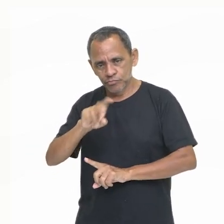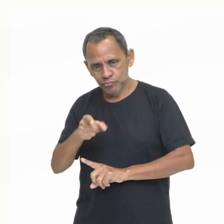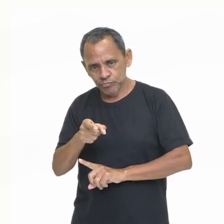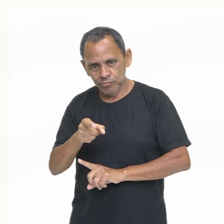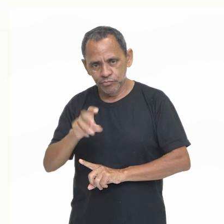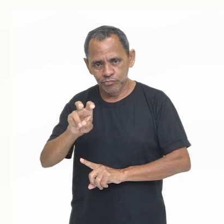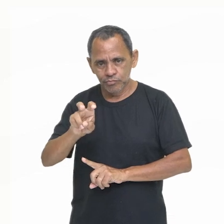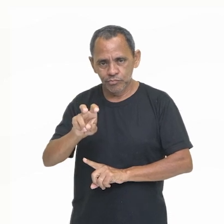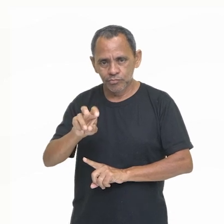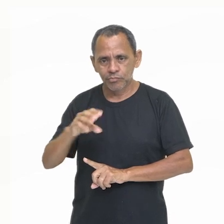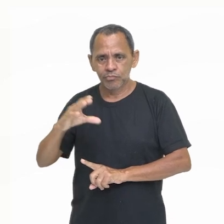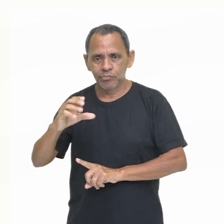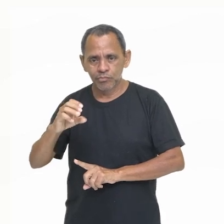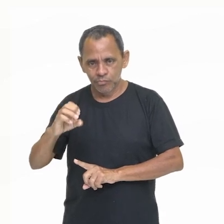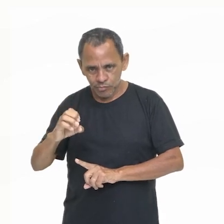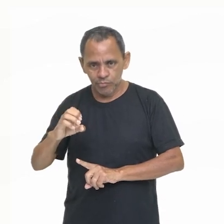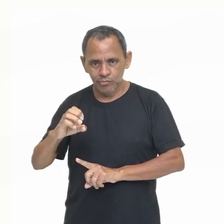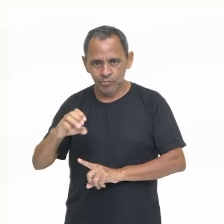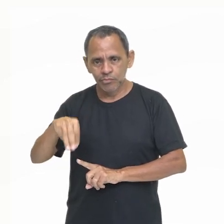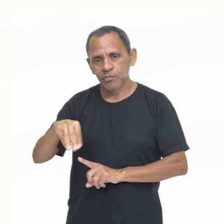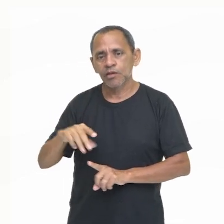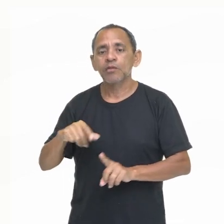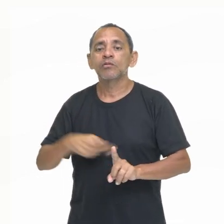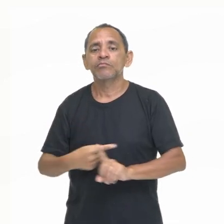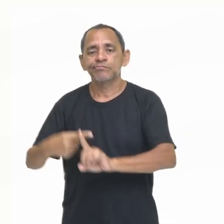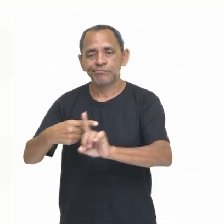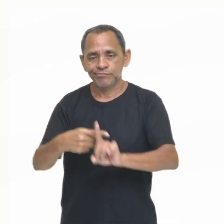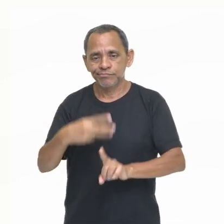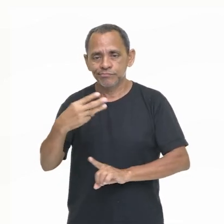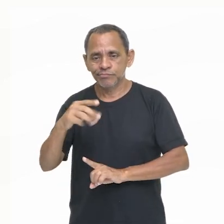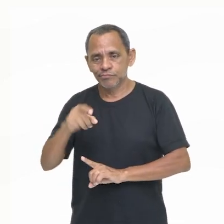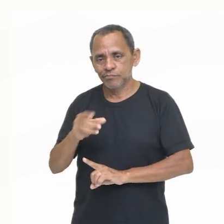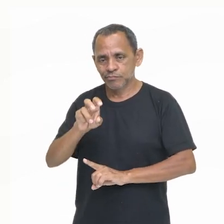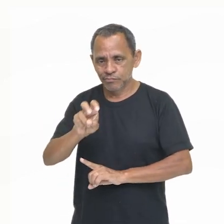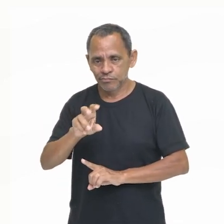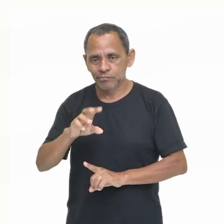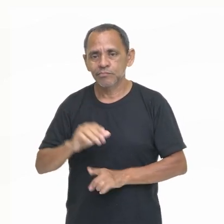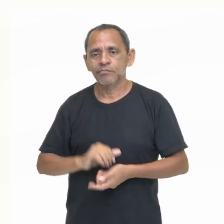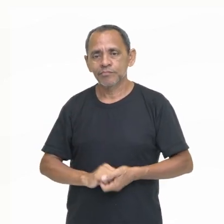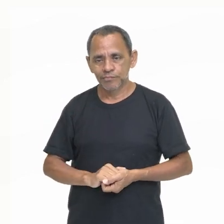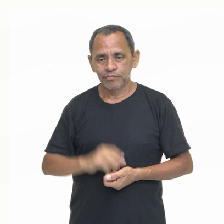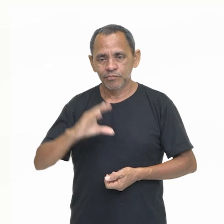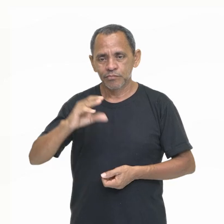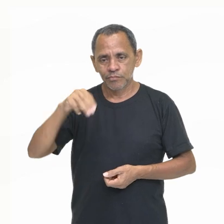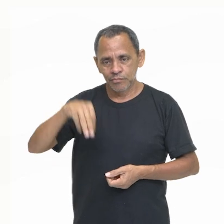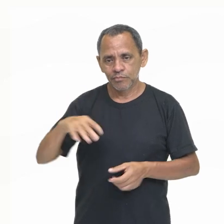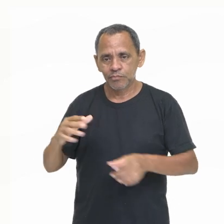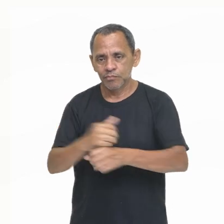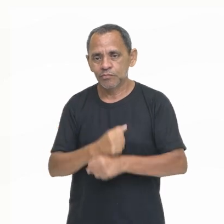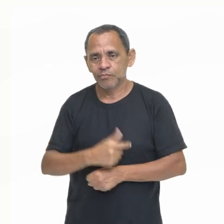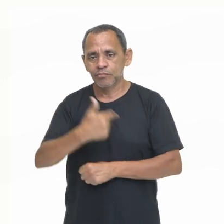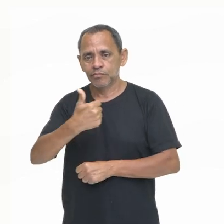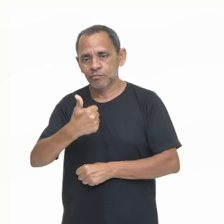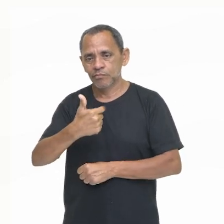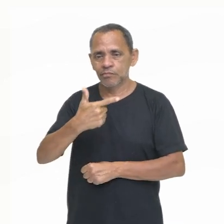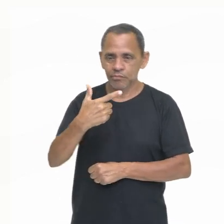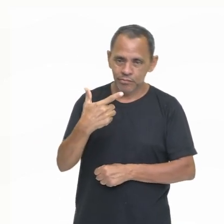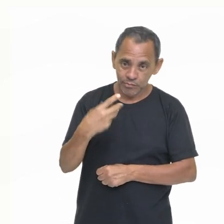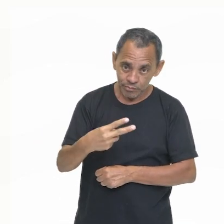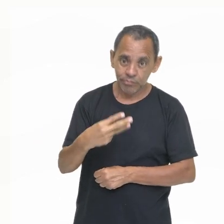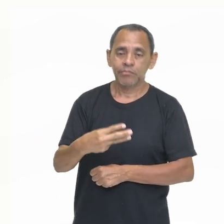lados, né? Então, totalizando aí 13 centímetros. Seguindo em frente, a gente apresentou